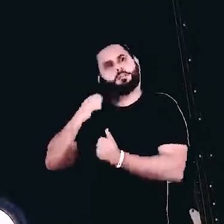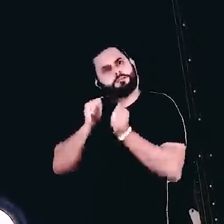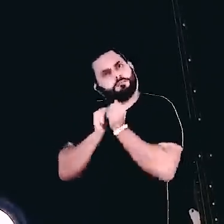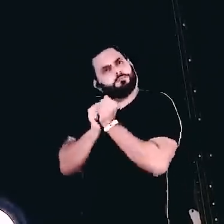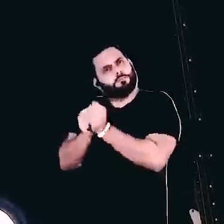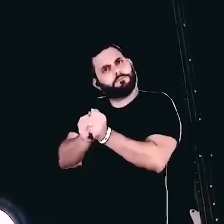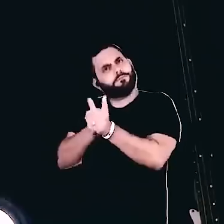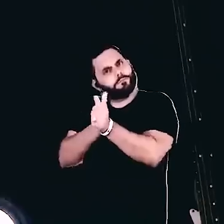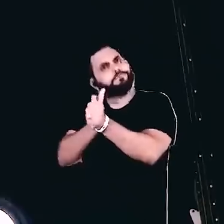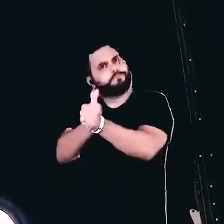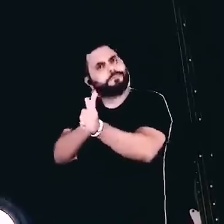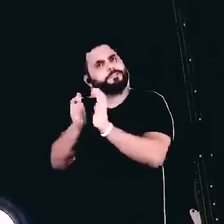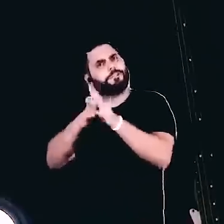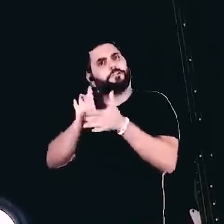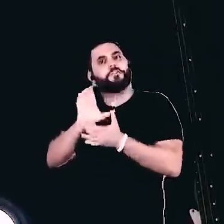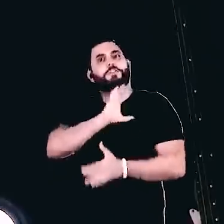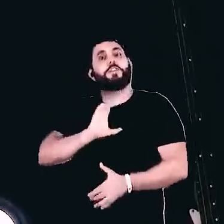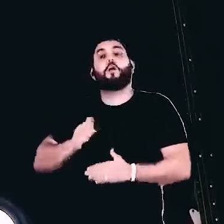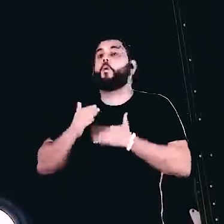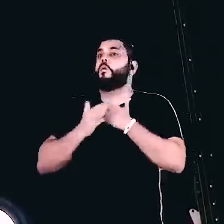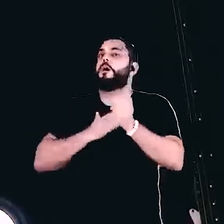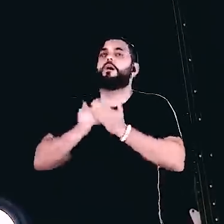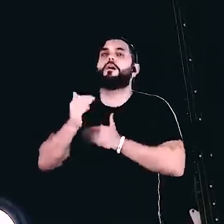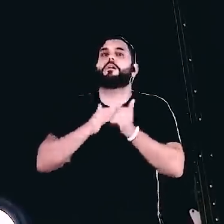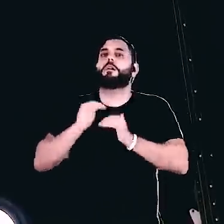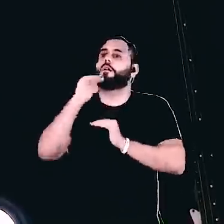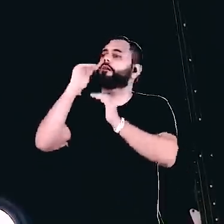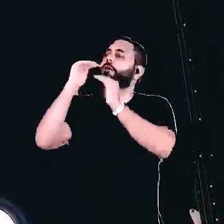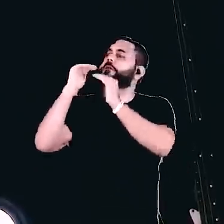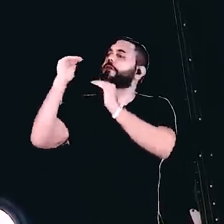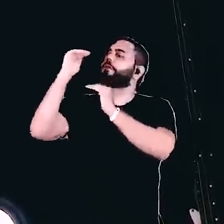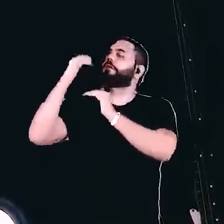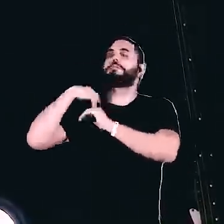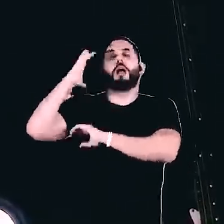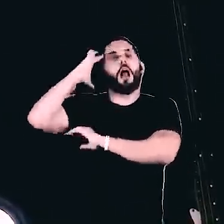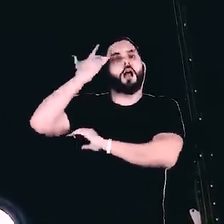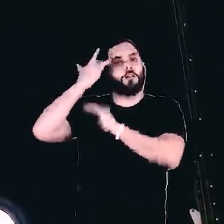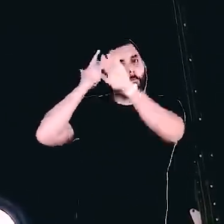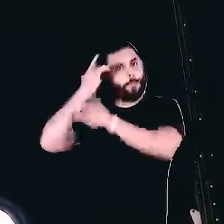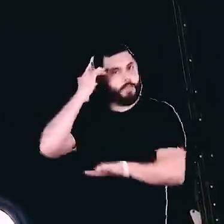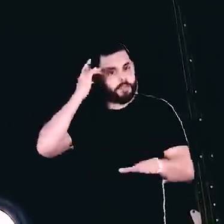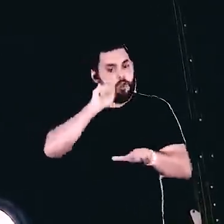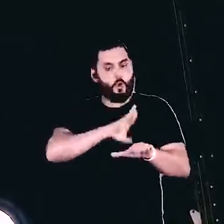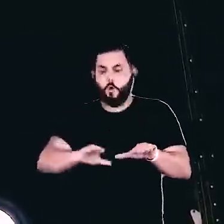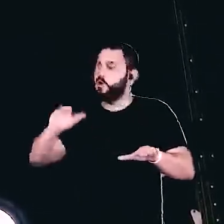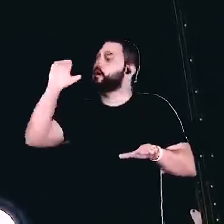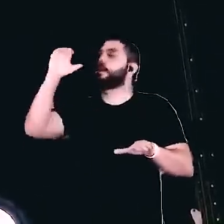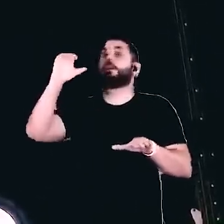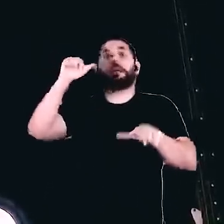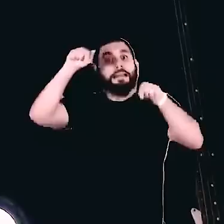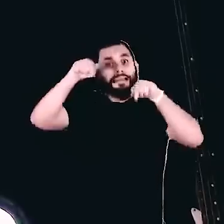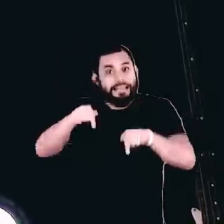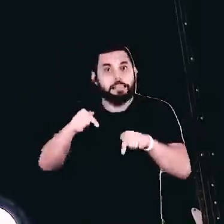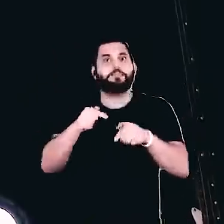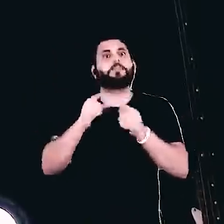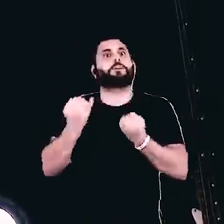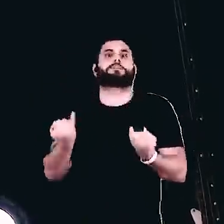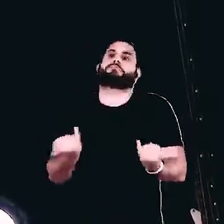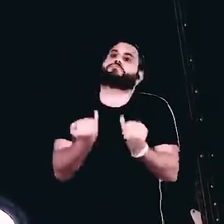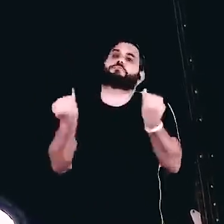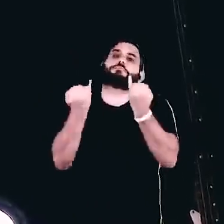Jesus, qualquer patamar do que você entende, pequeno ou ser grande, é um privilégio servir a